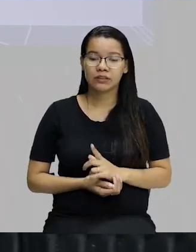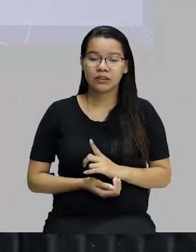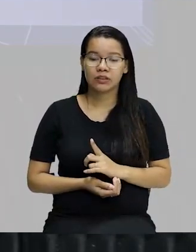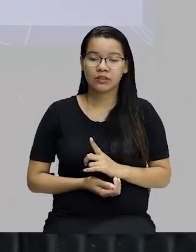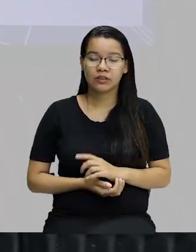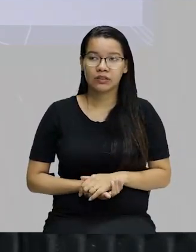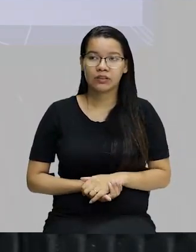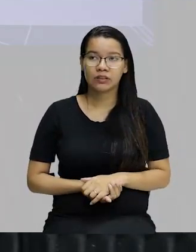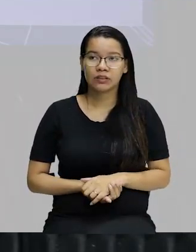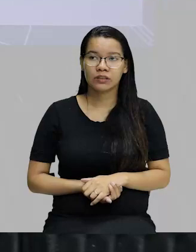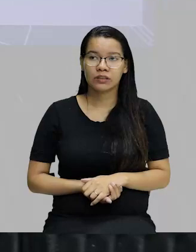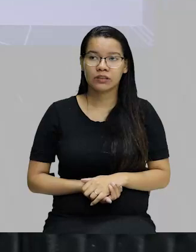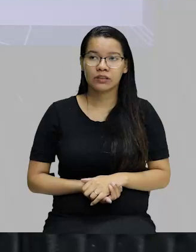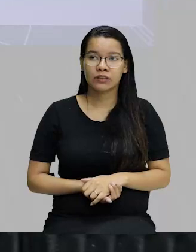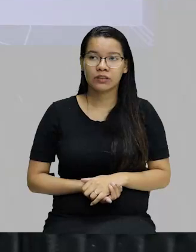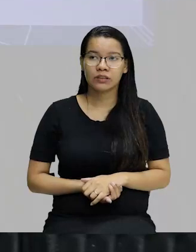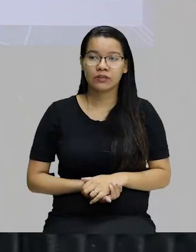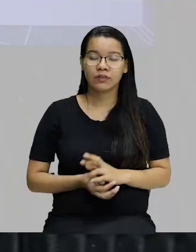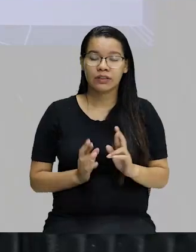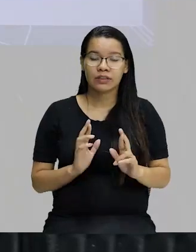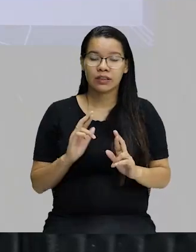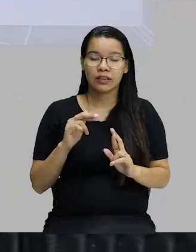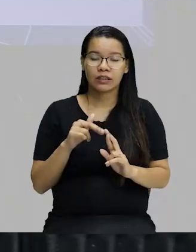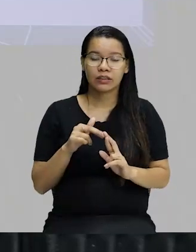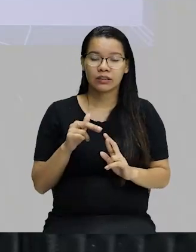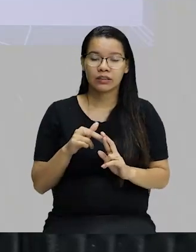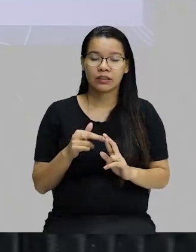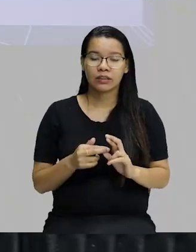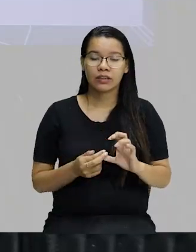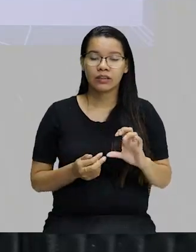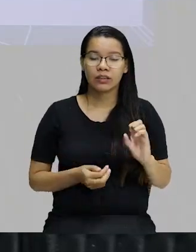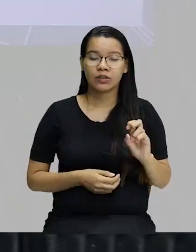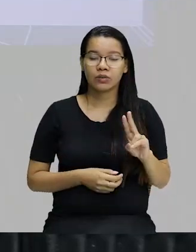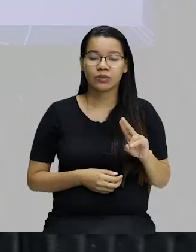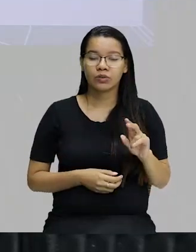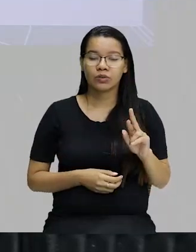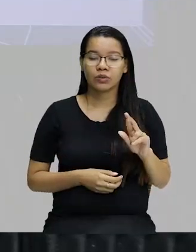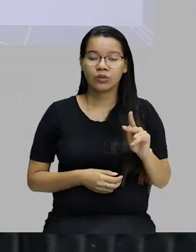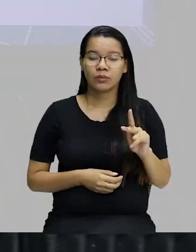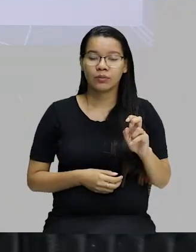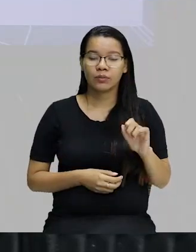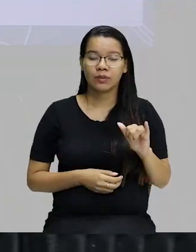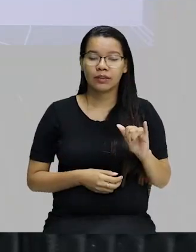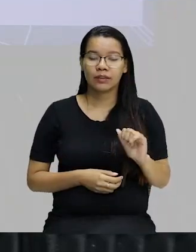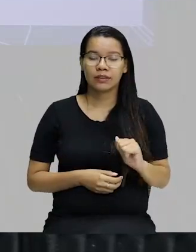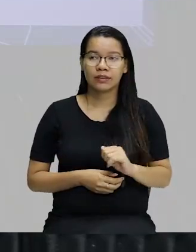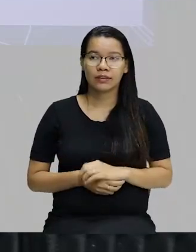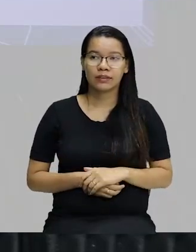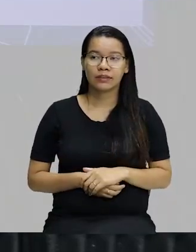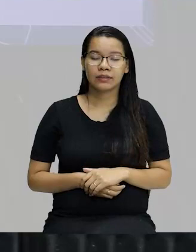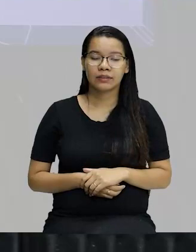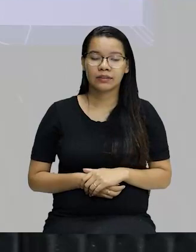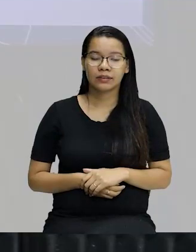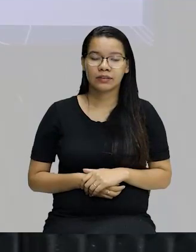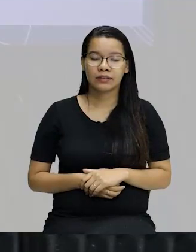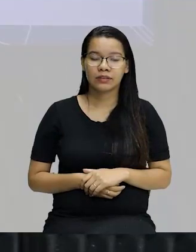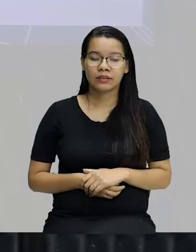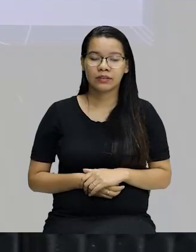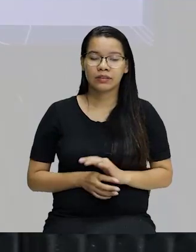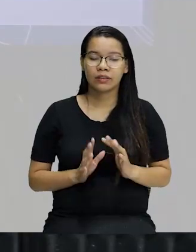tenho Indo-European, também faz referência a Indo-Europeia, outro tipo de língua que nós temos